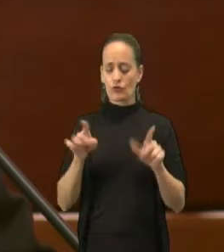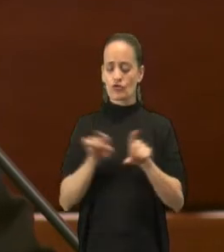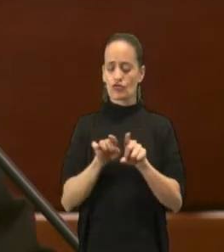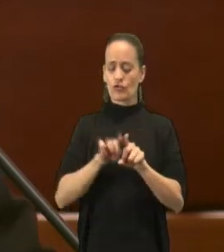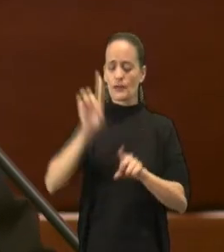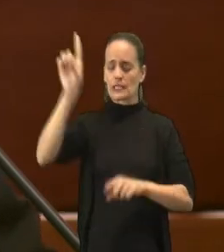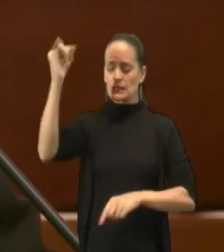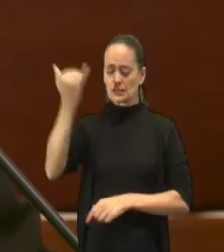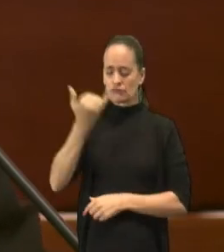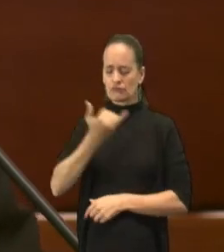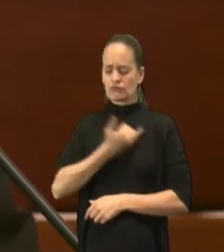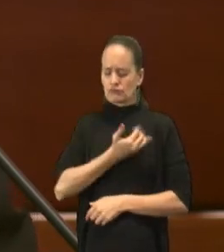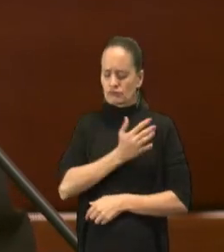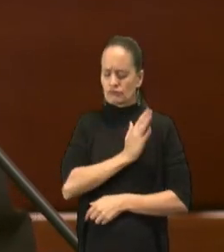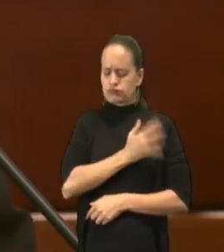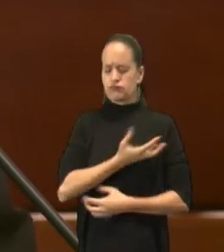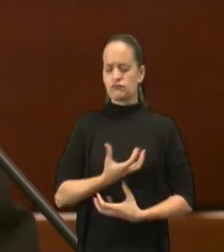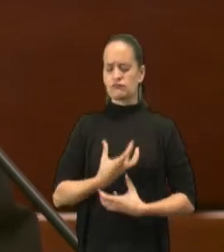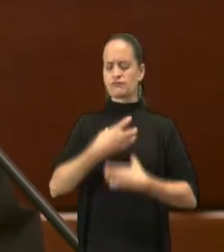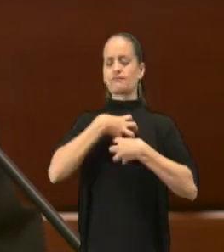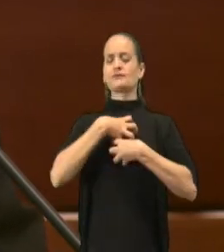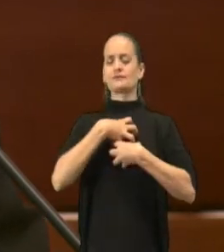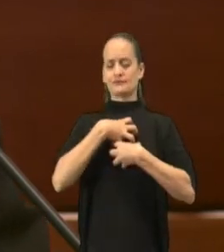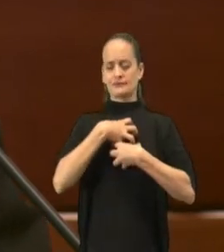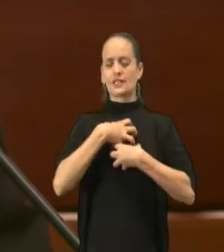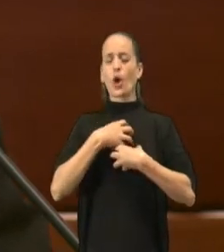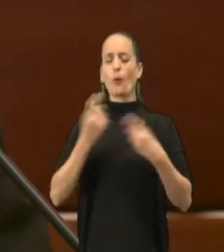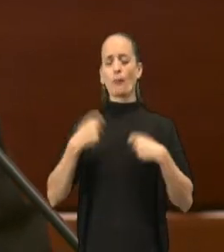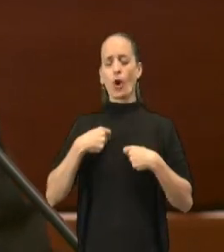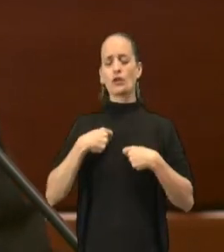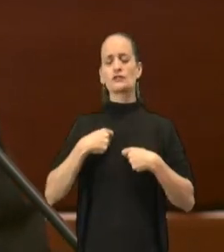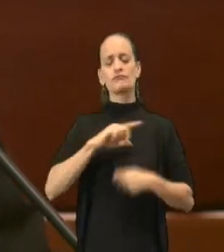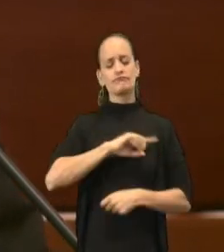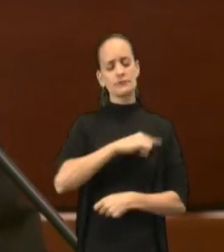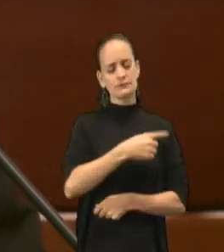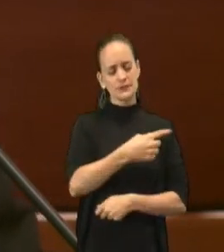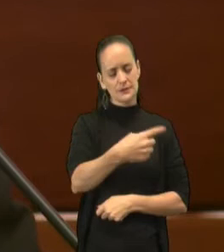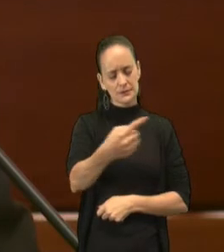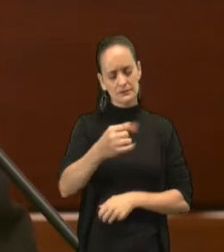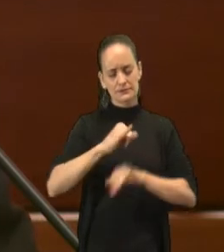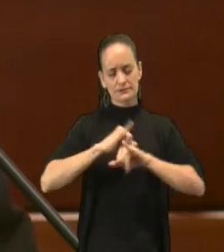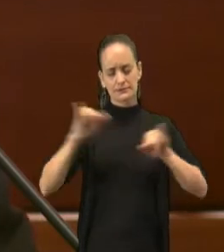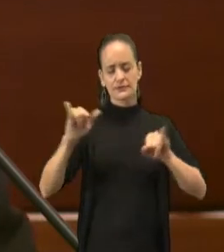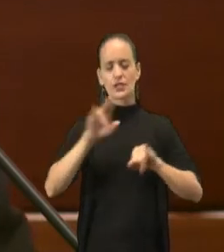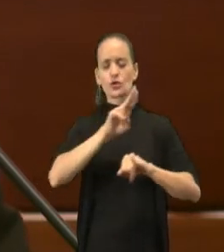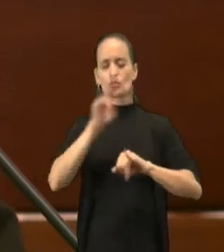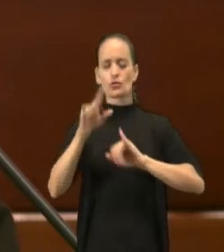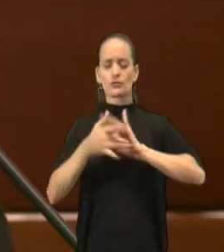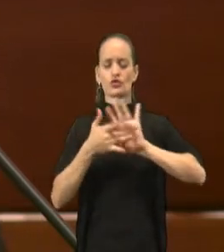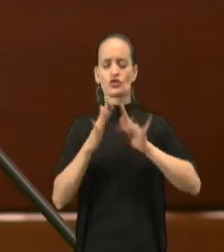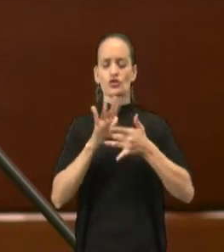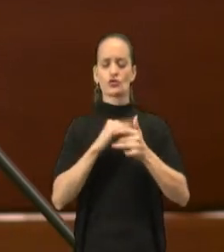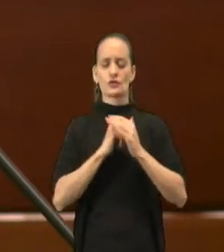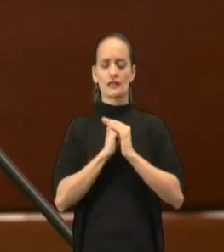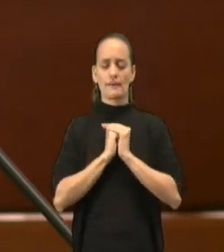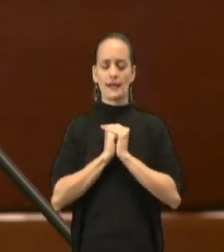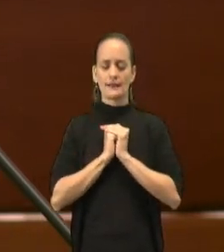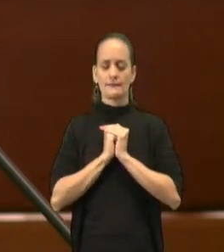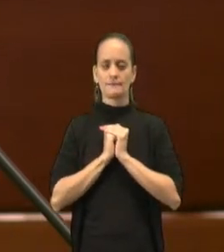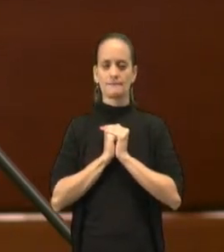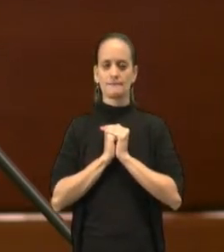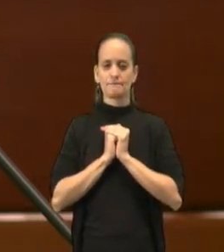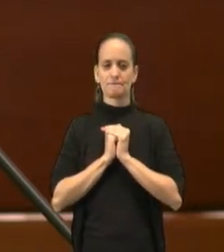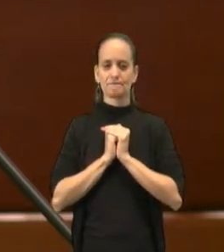guarida em nossas vidas, possa ser compartilhada hoje e sempre, em nome de Jesus. Amém.